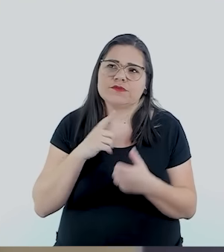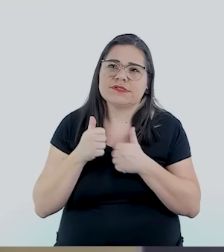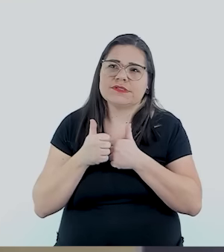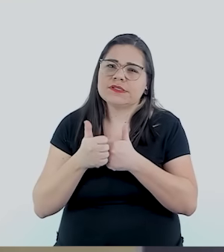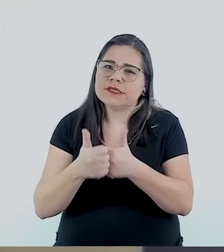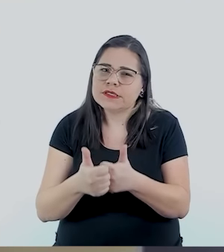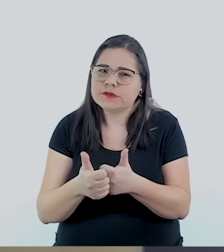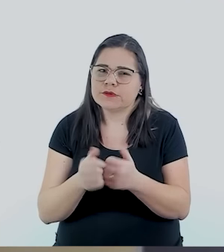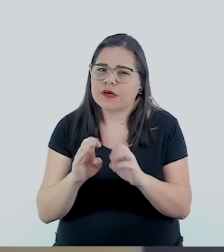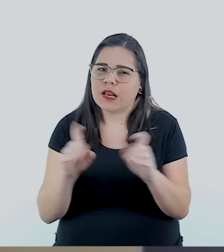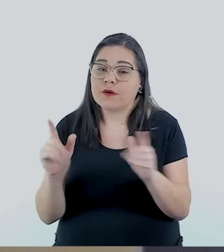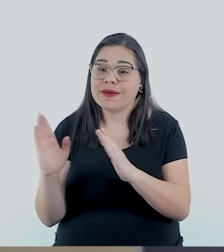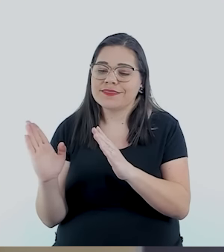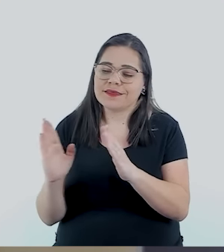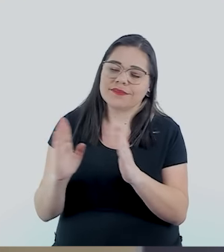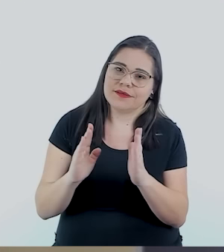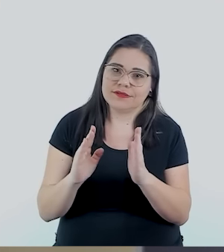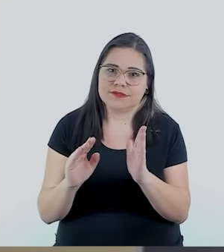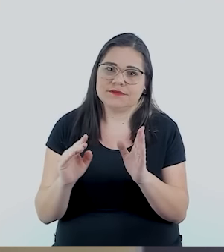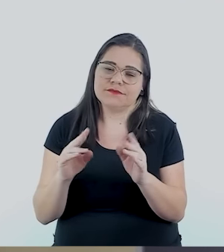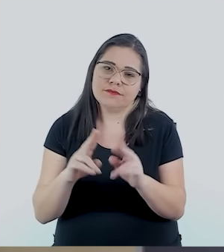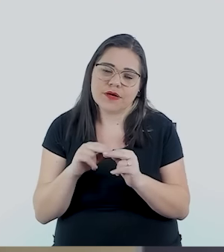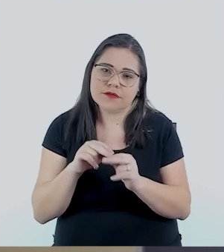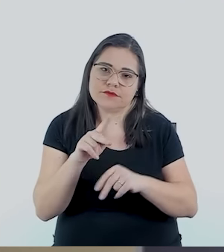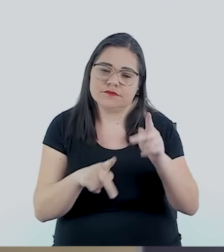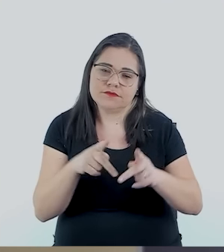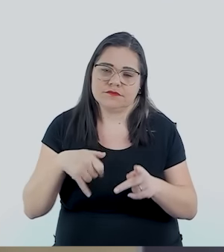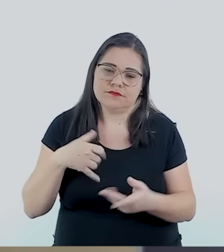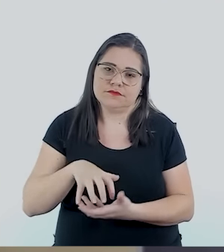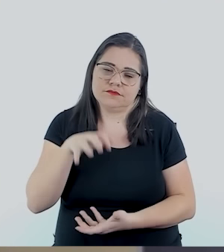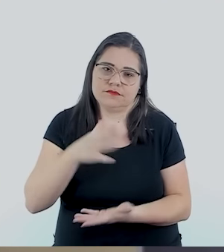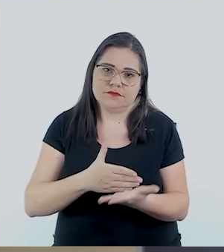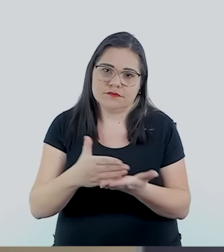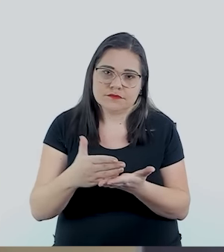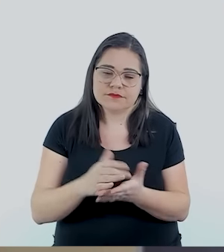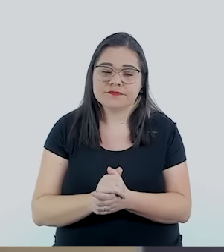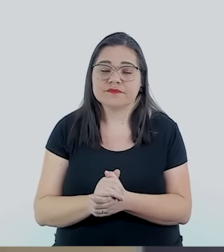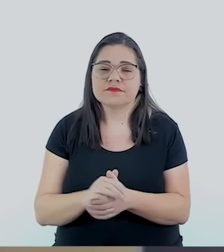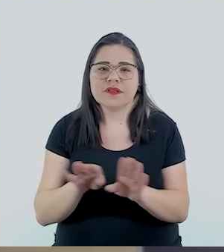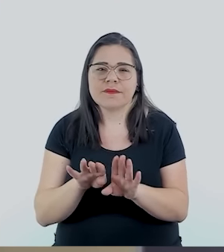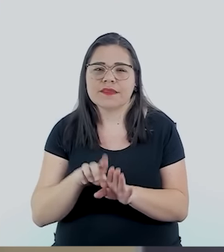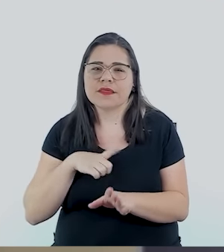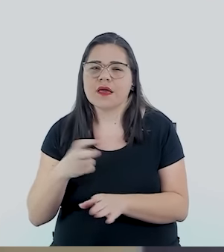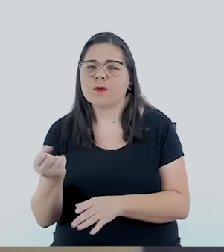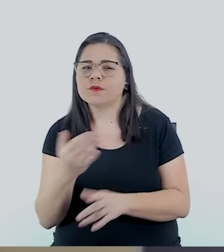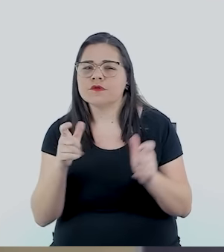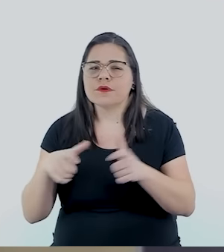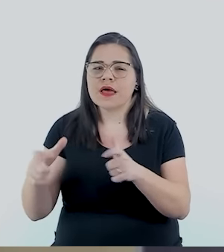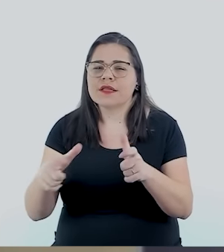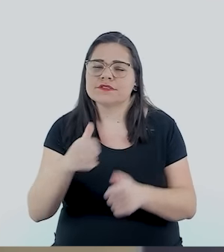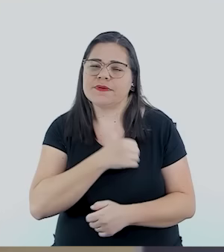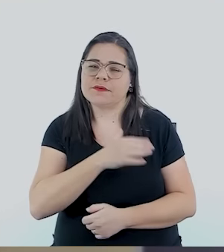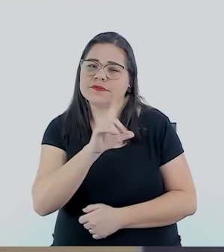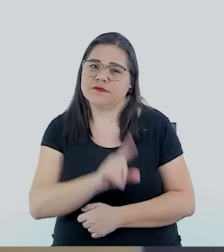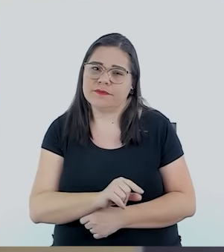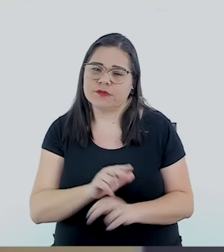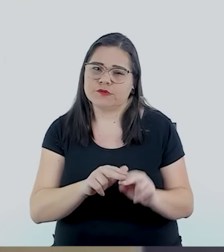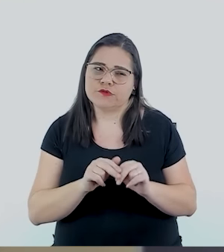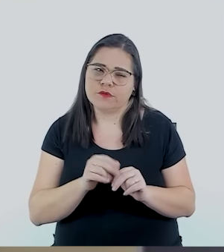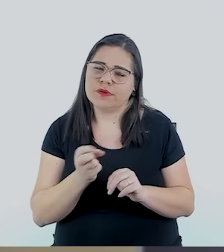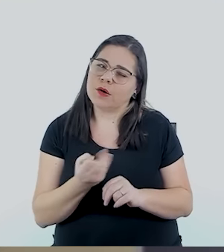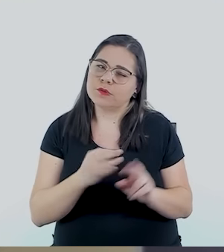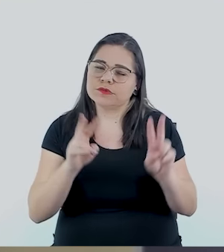uma tendência global de envelhecimento da população eh tem alguns lugares que tem menos preconceitos em alguns aspectos